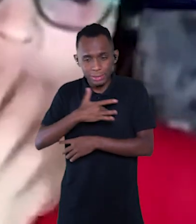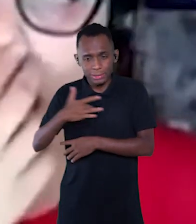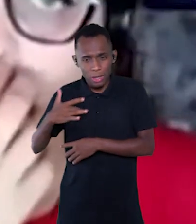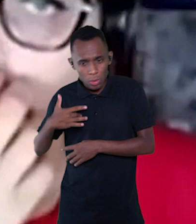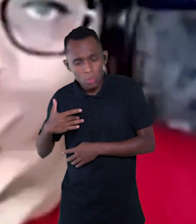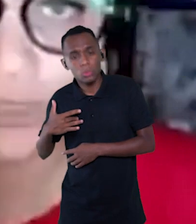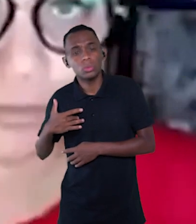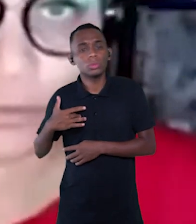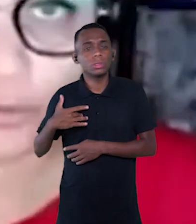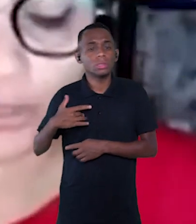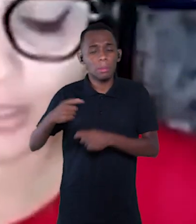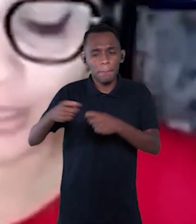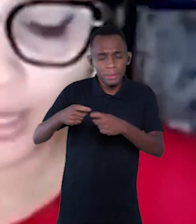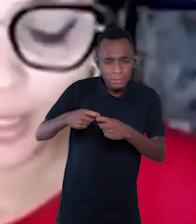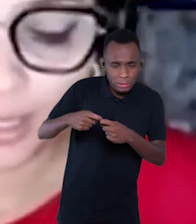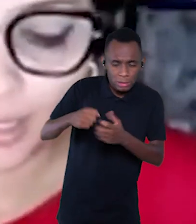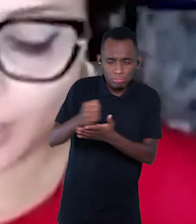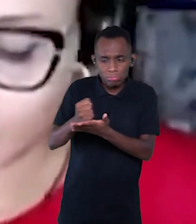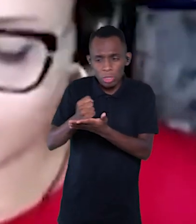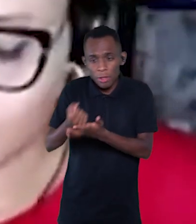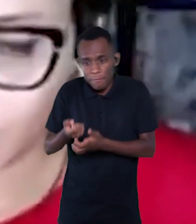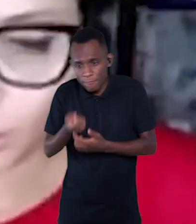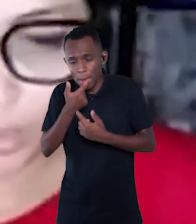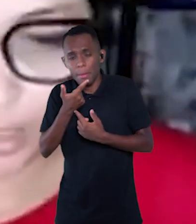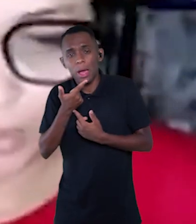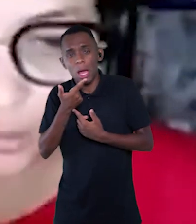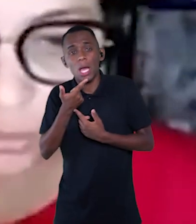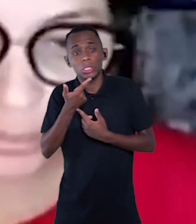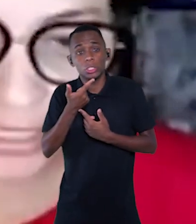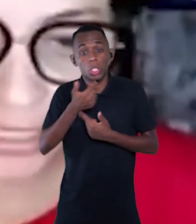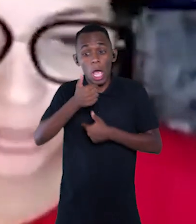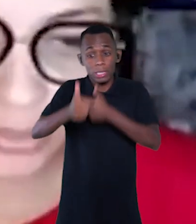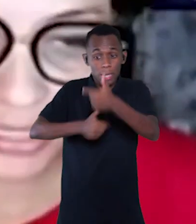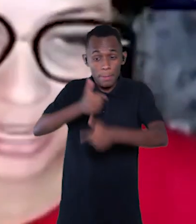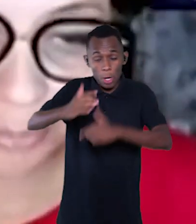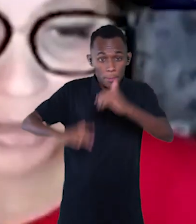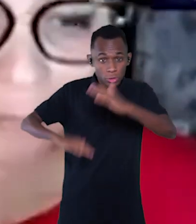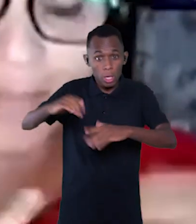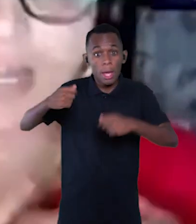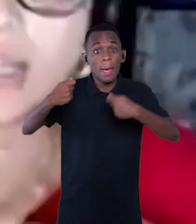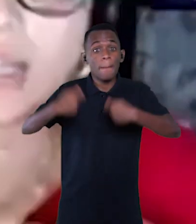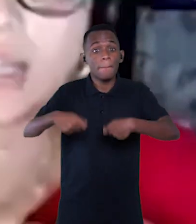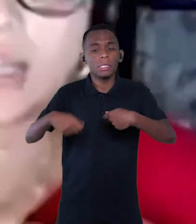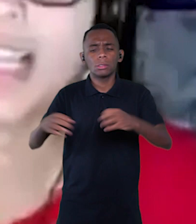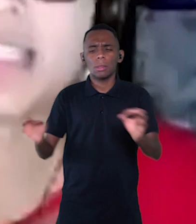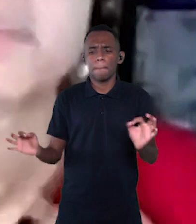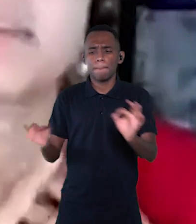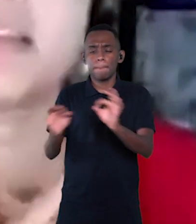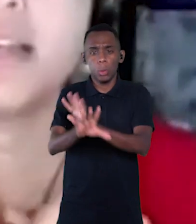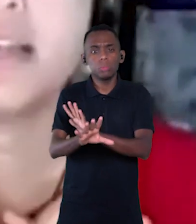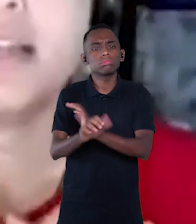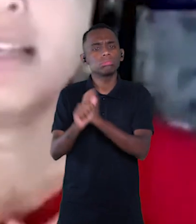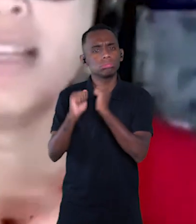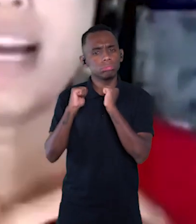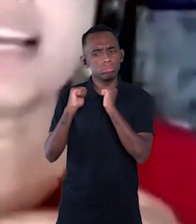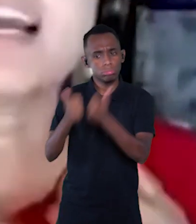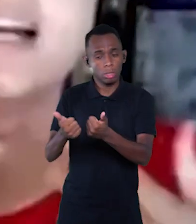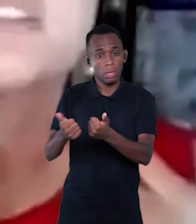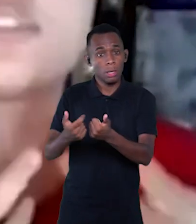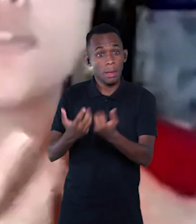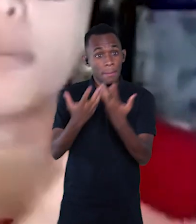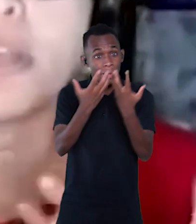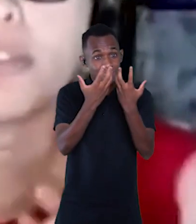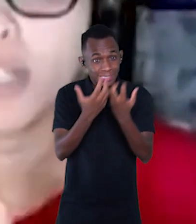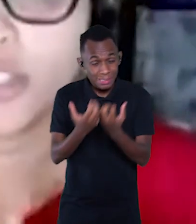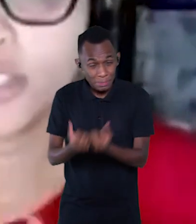na enfermagem, em outras profissões, os trabalhadores precisam estar preparados para receber a